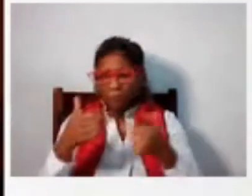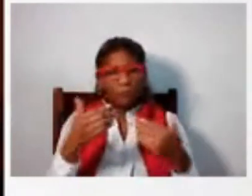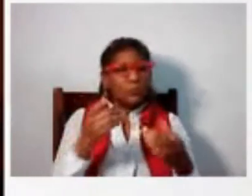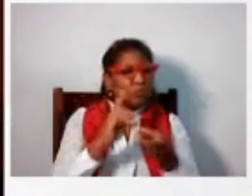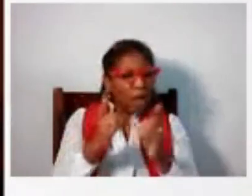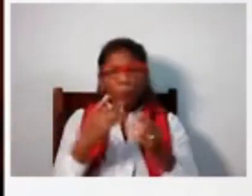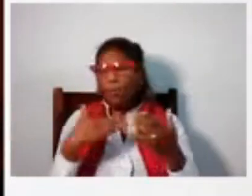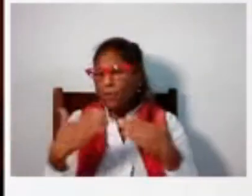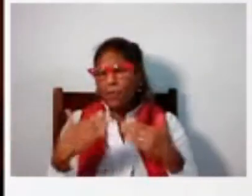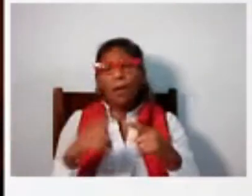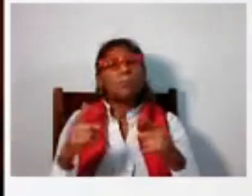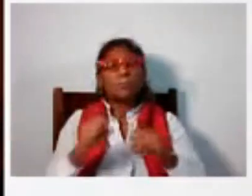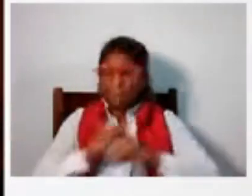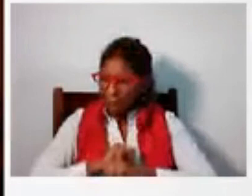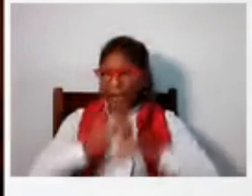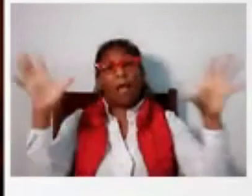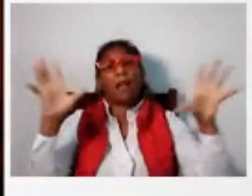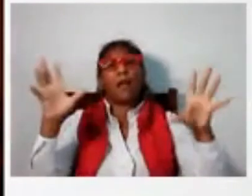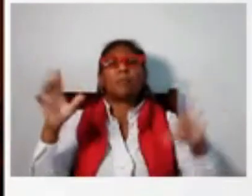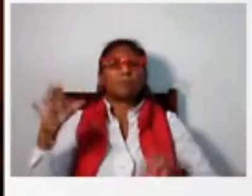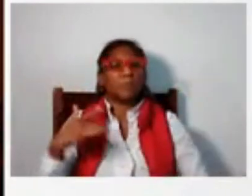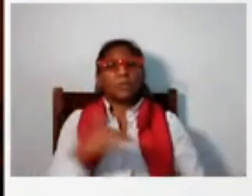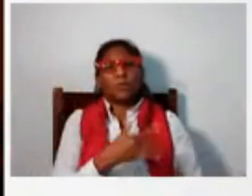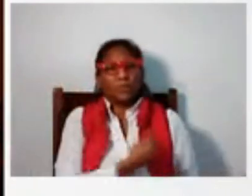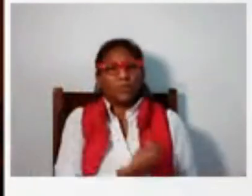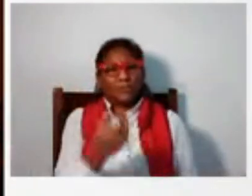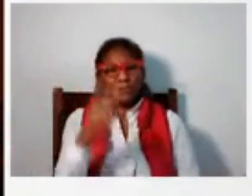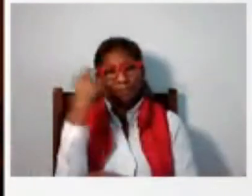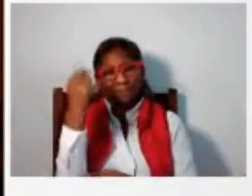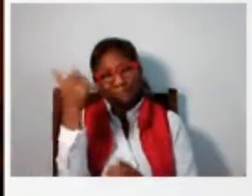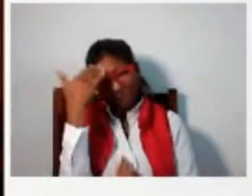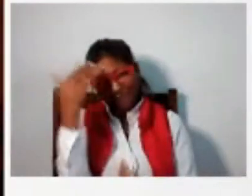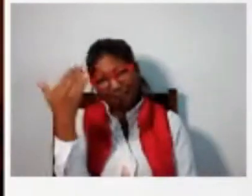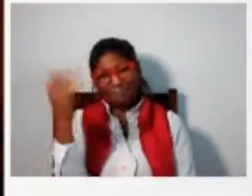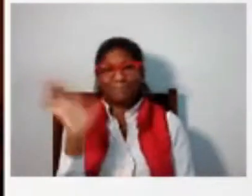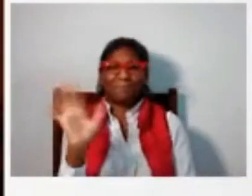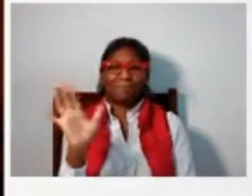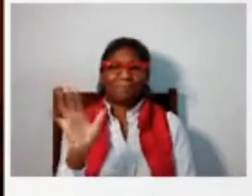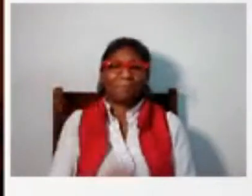firmeza, para defender a saúde e a vida dos gaúchos. Muito obrigado, até a próxima.